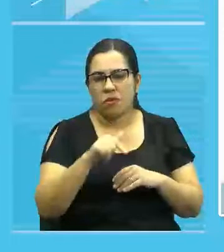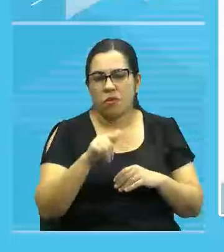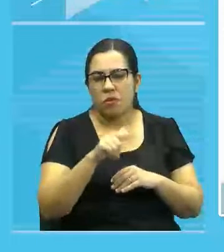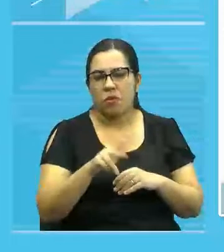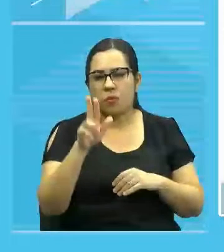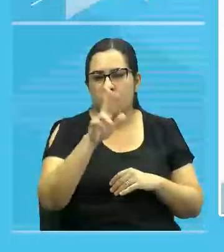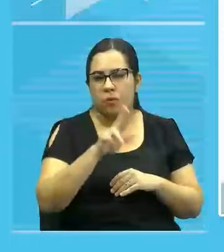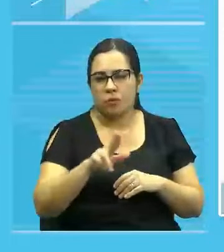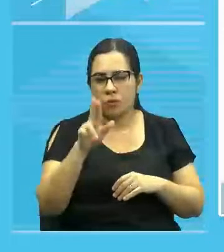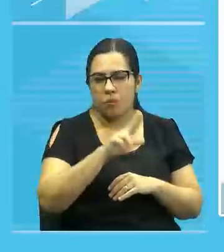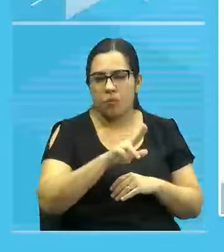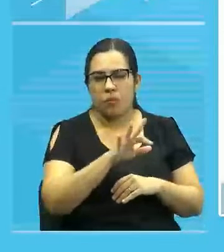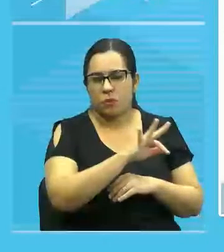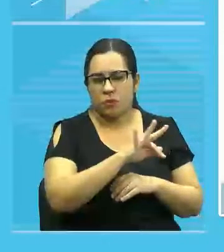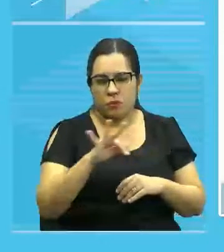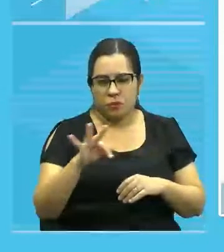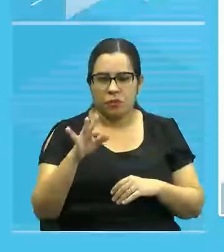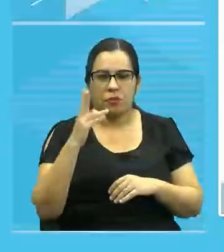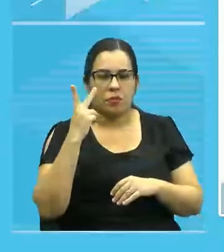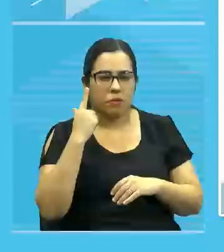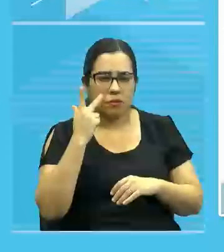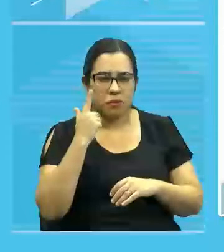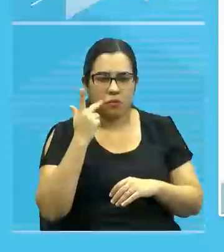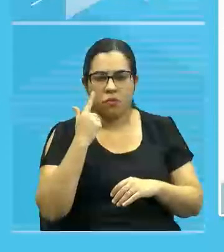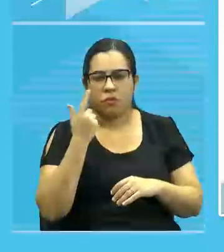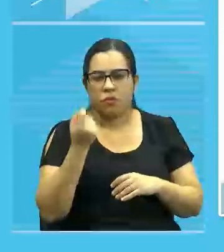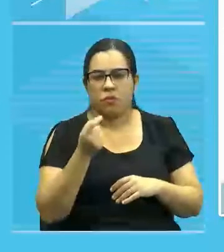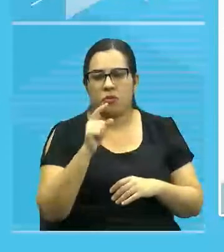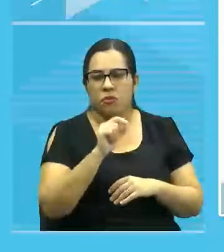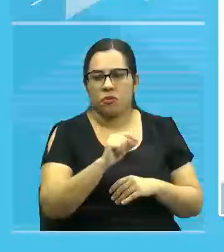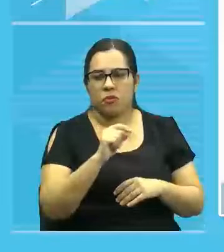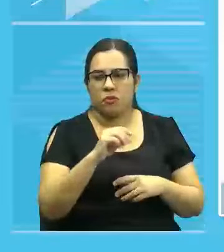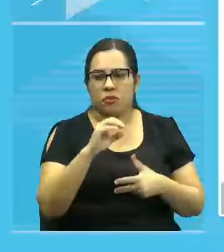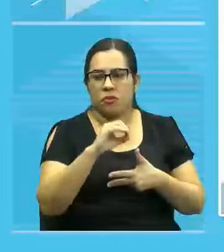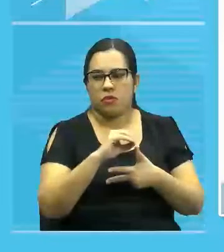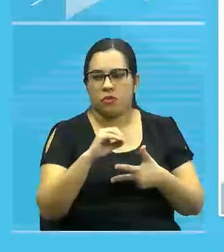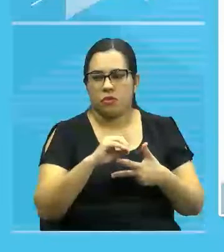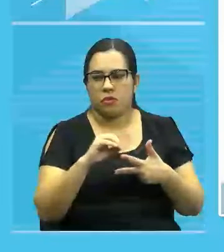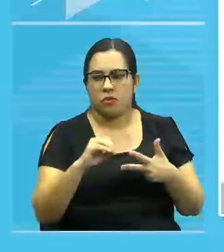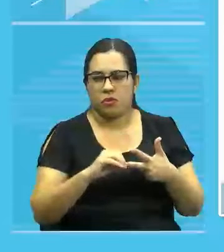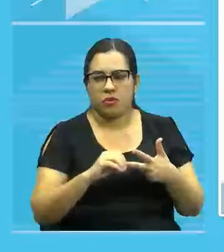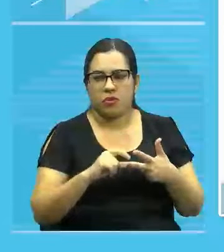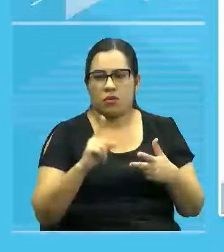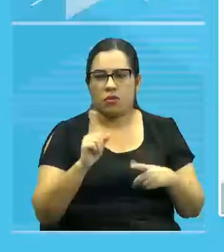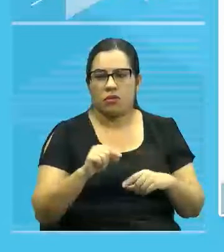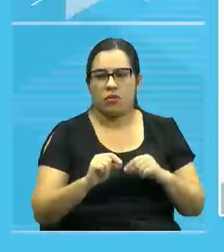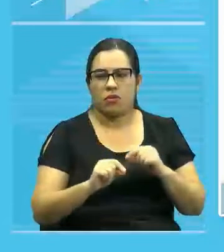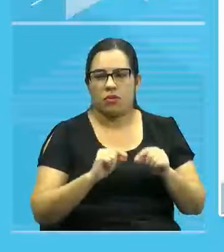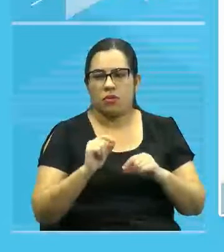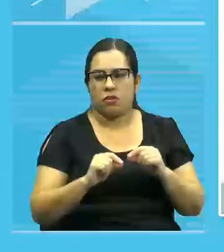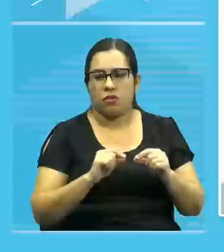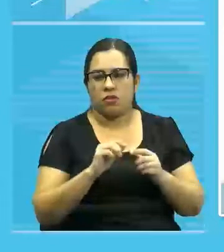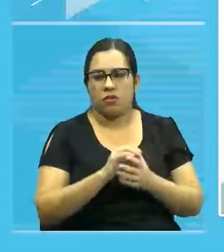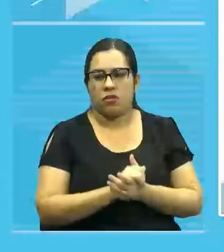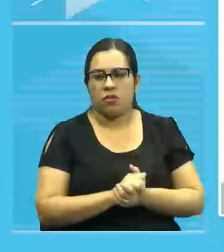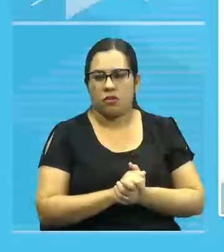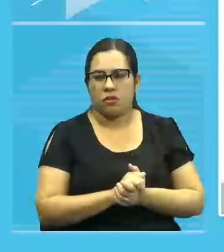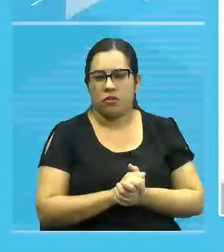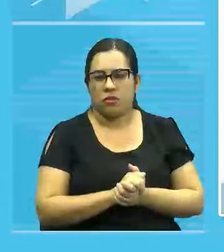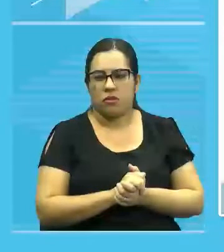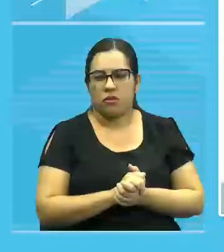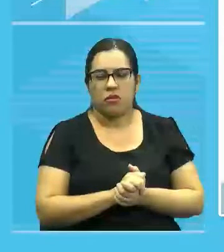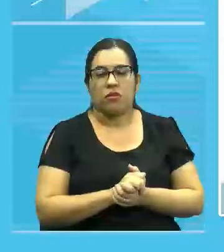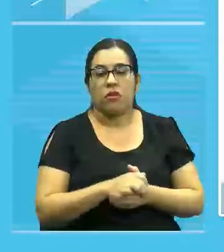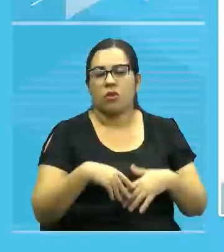do Ceará quando fazia um vestibular e não o Enem né antes derrotar o Enem mas eu acho que talvez o grau de dificuldade